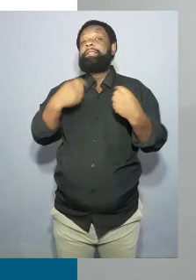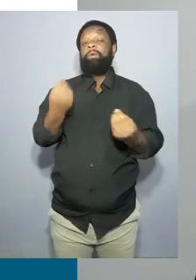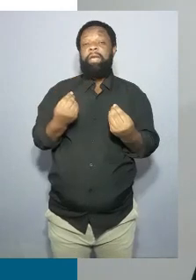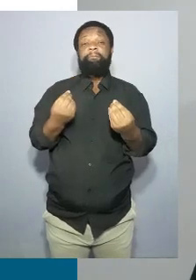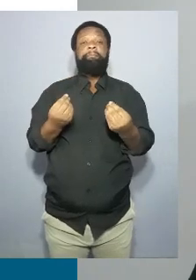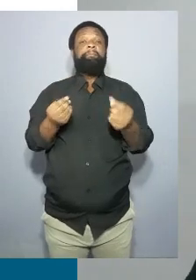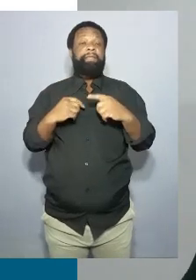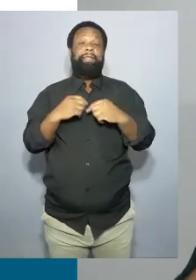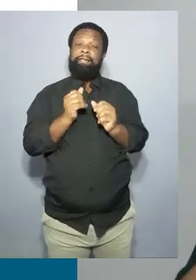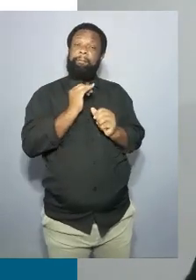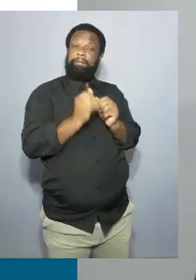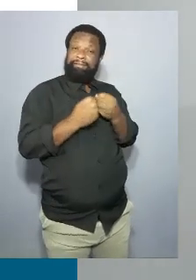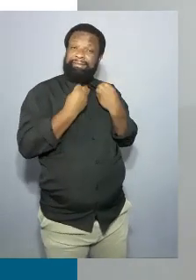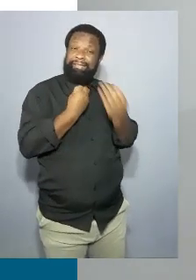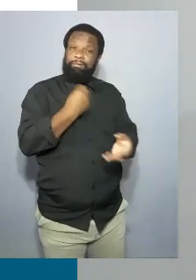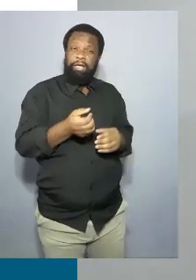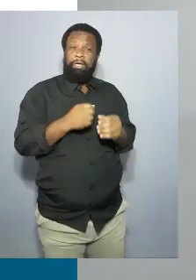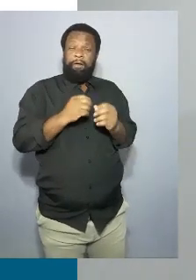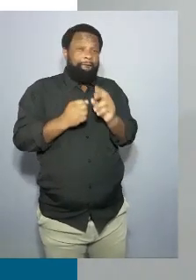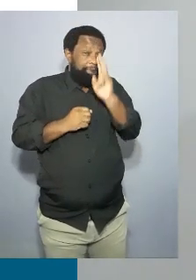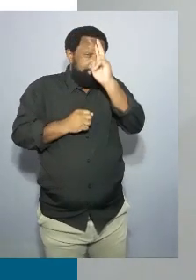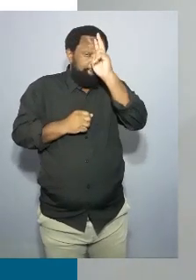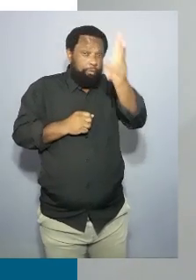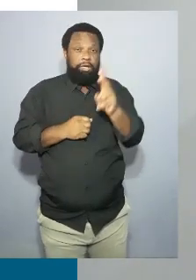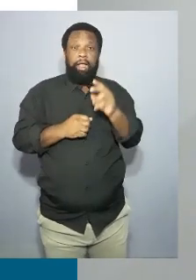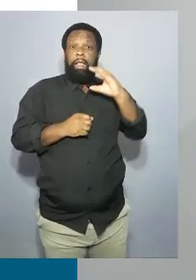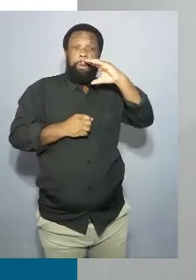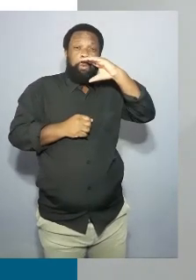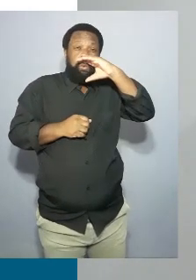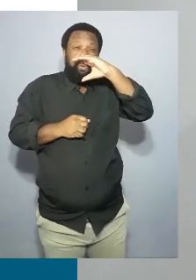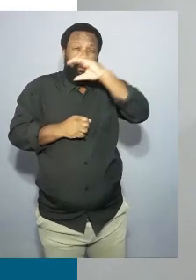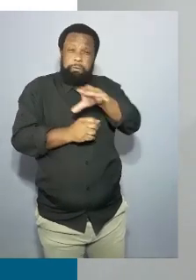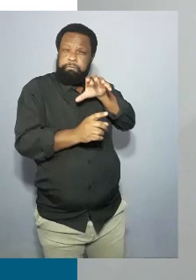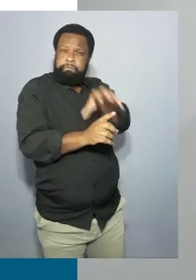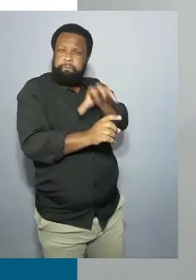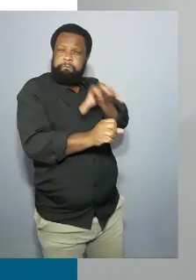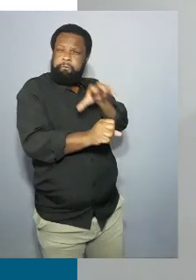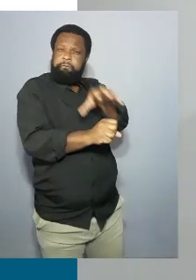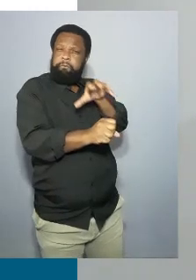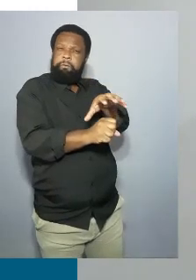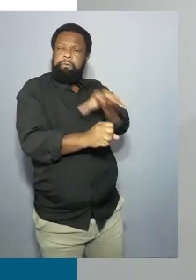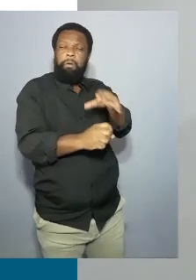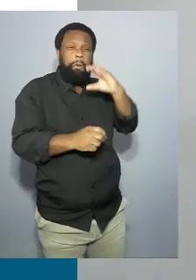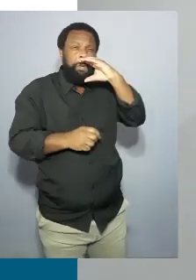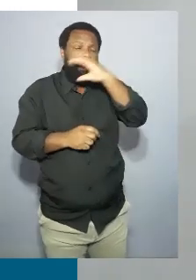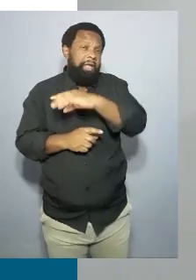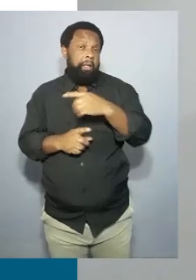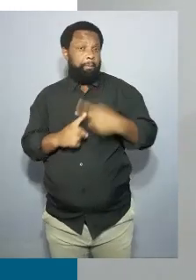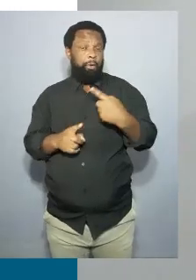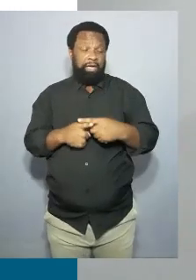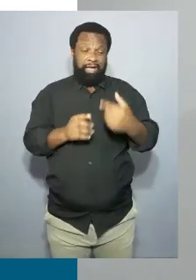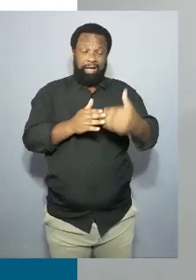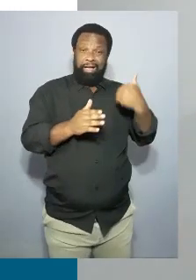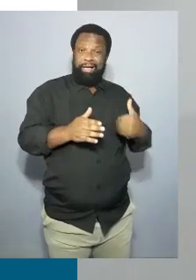justamente fornecer uma quantidade muito grande de calor, justamente porque aquela situação inicial do retículo